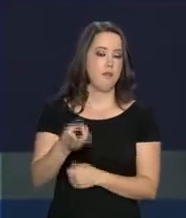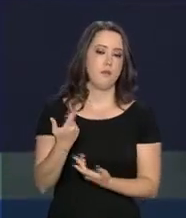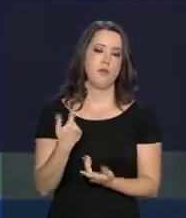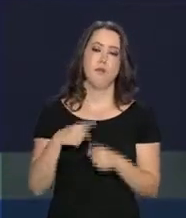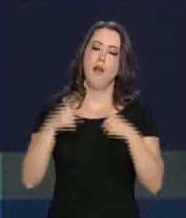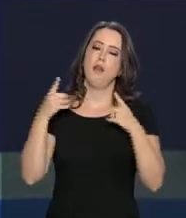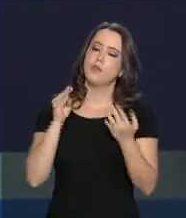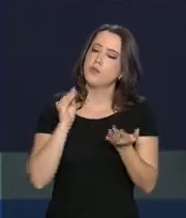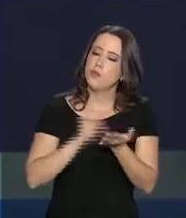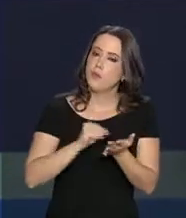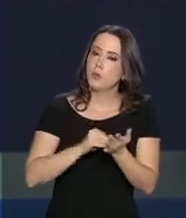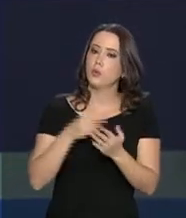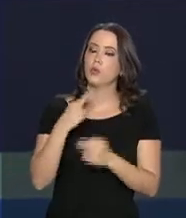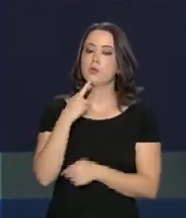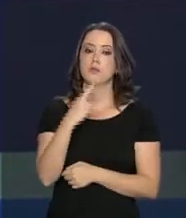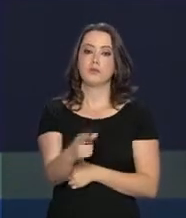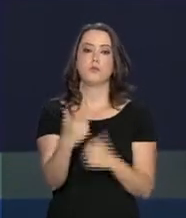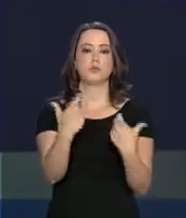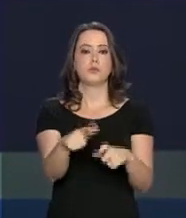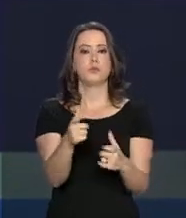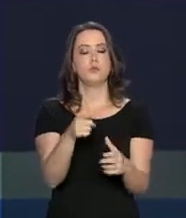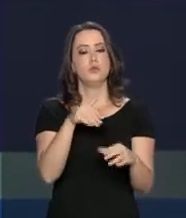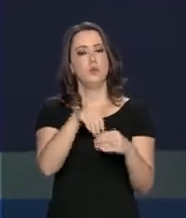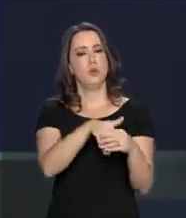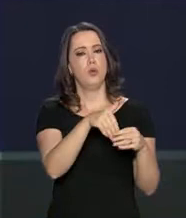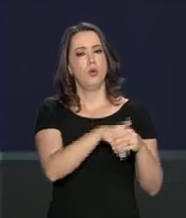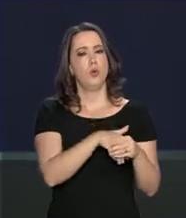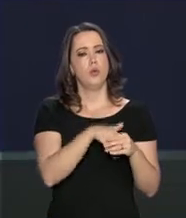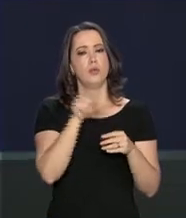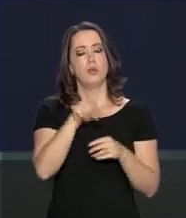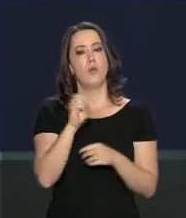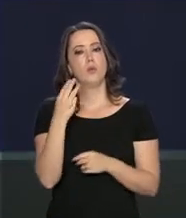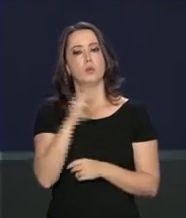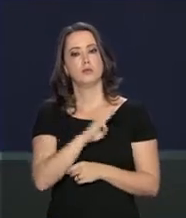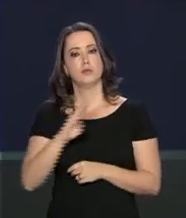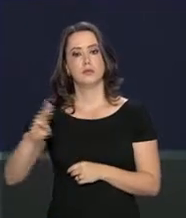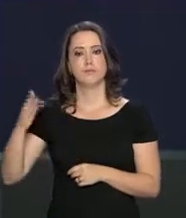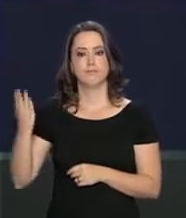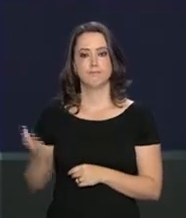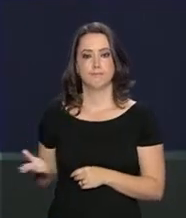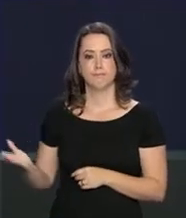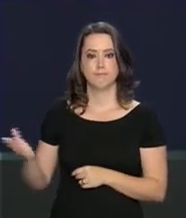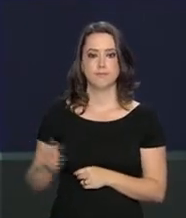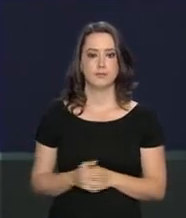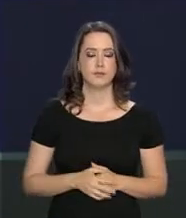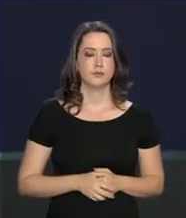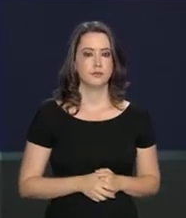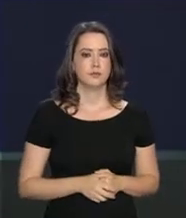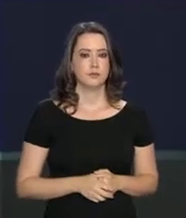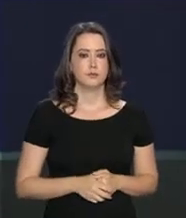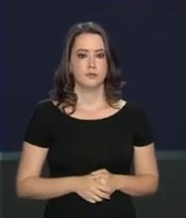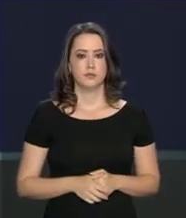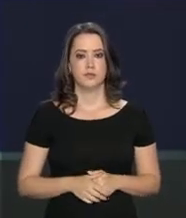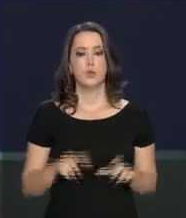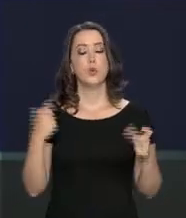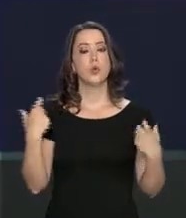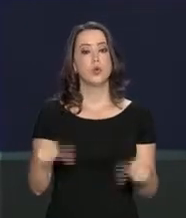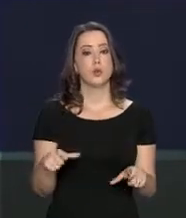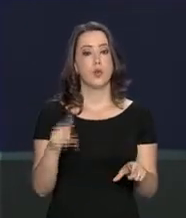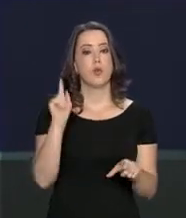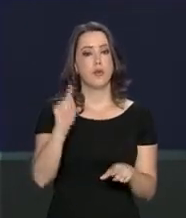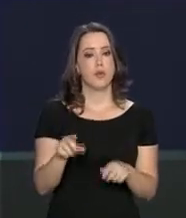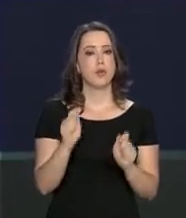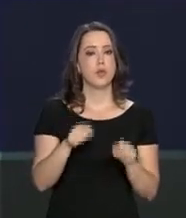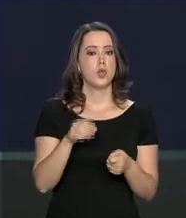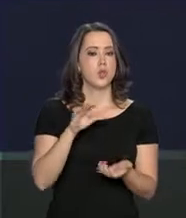feita diretamente nos cartórios eleitorais ou pela internet no site do Tribunal Superior Eleitoral. Nos